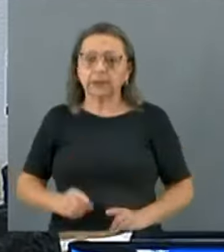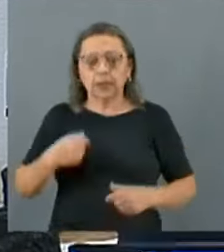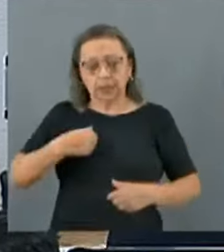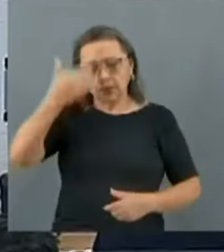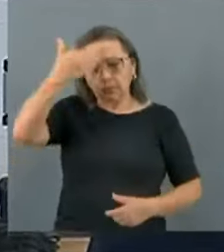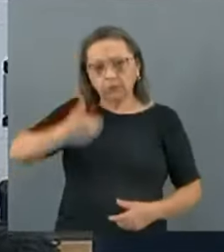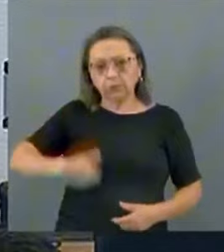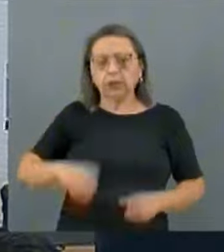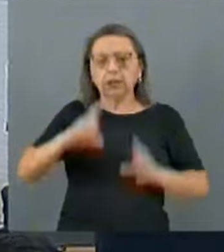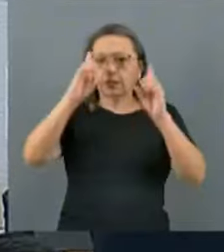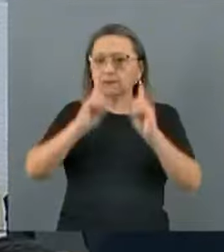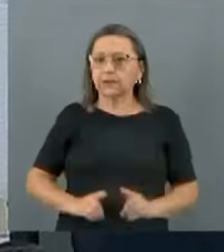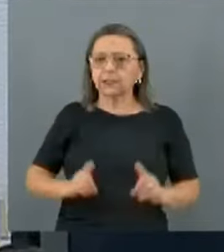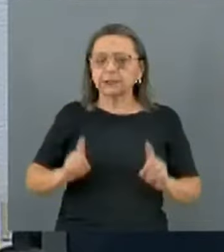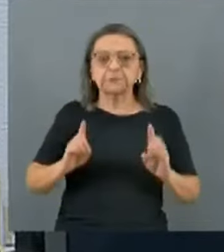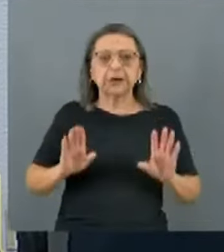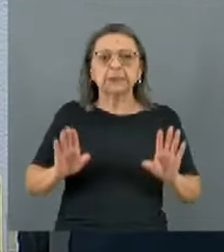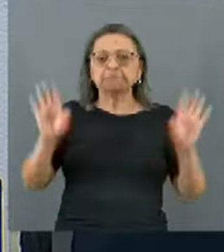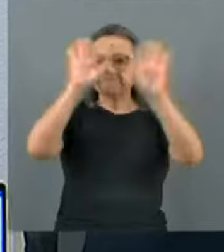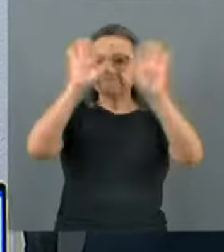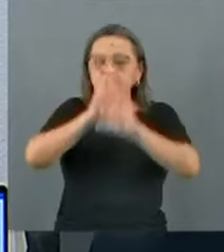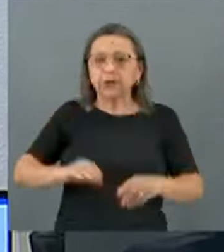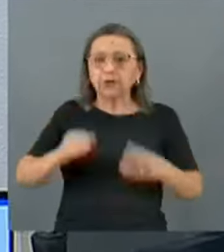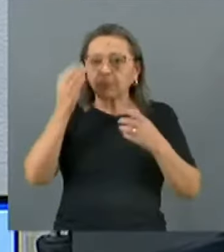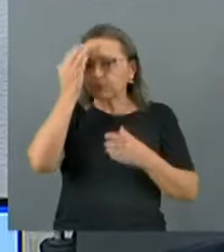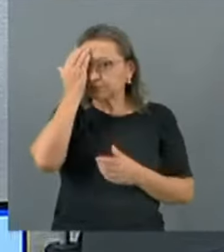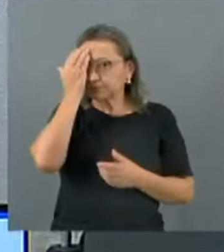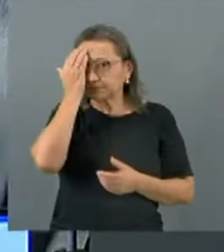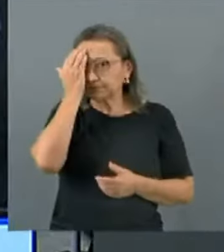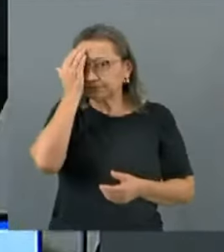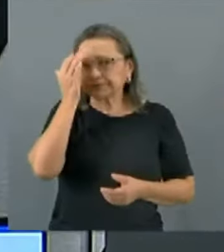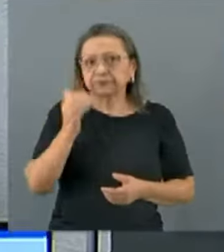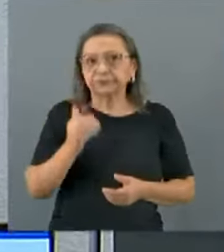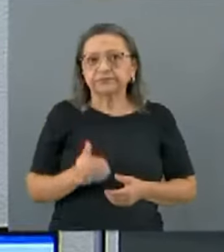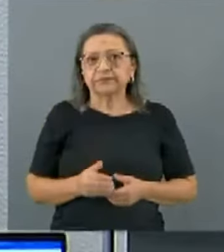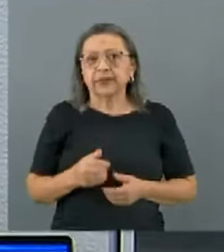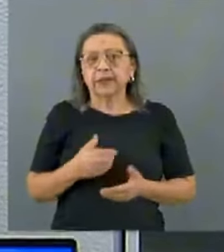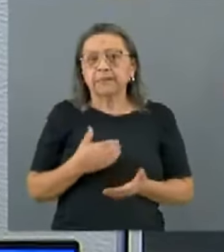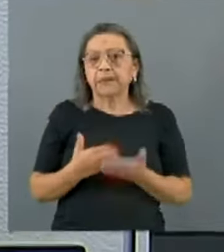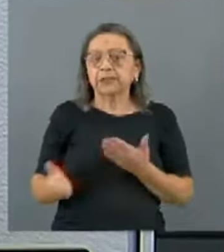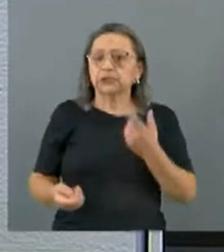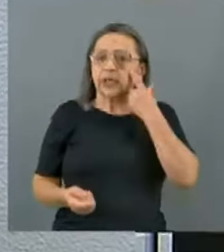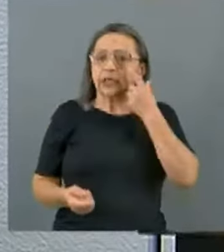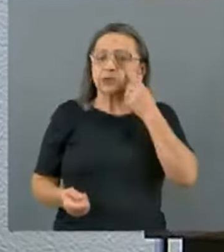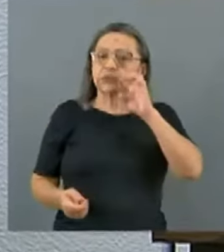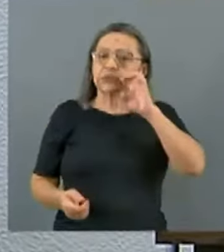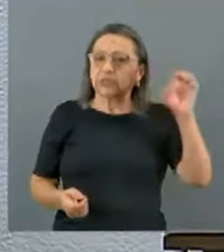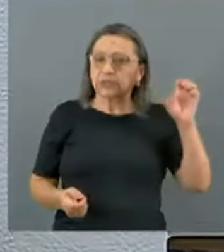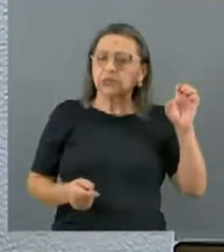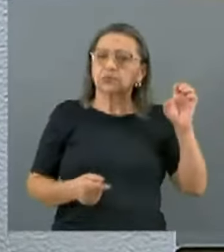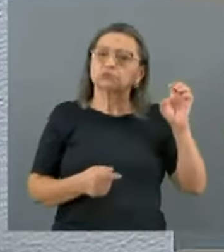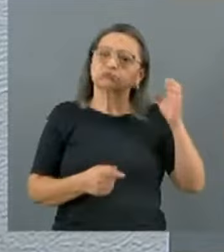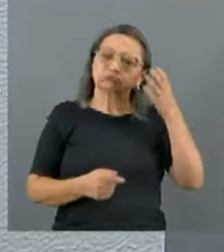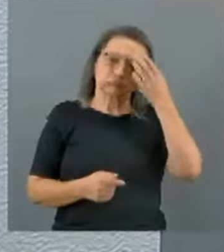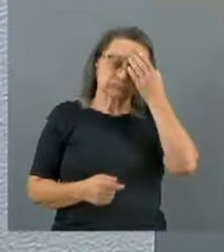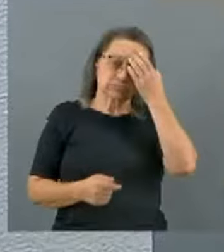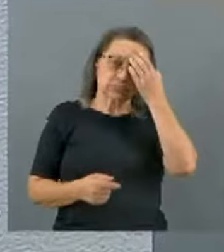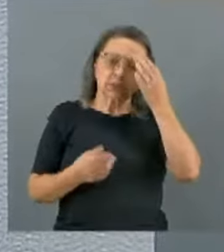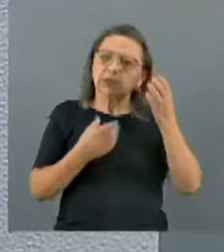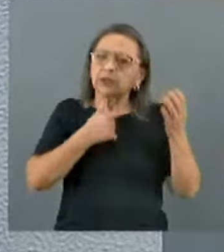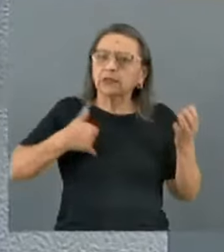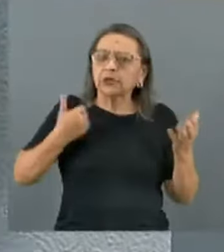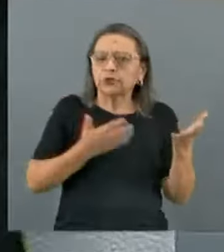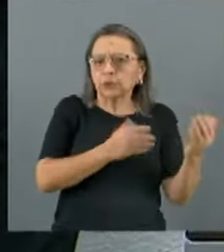deficiência invisível, eu sou monocular, perdi a visão do olho esquerdo, ainda muito jovem, e